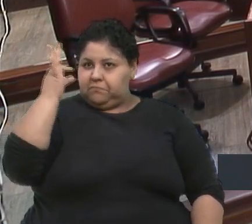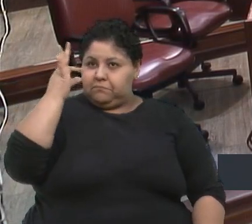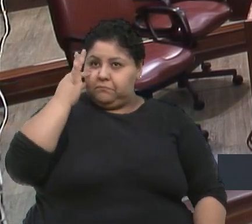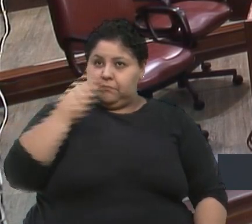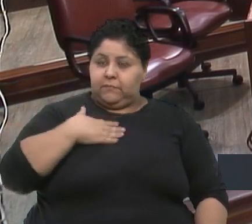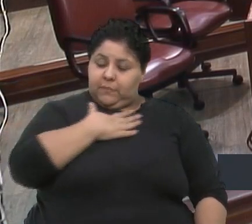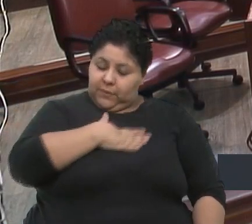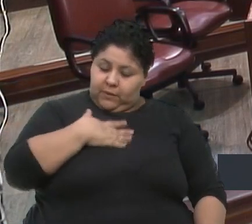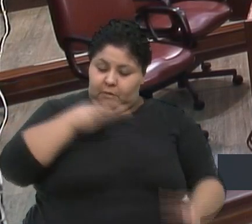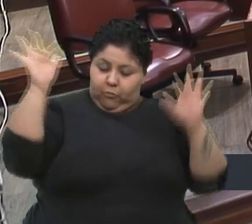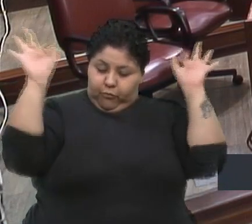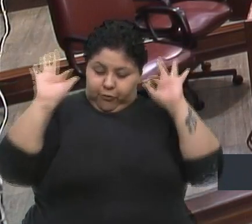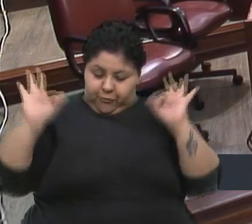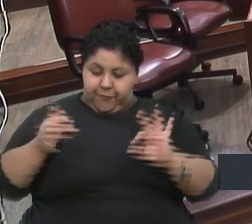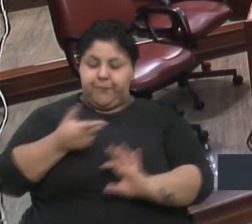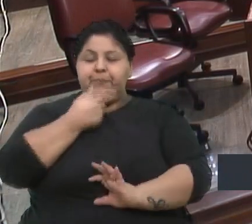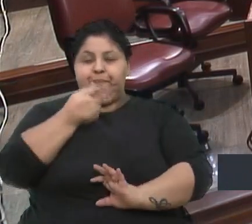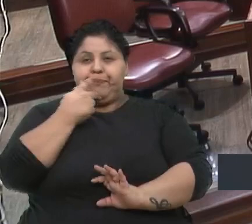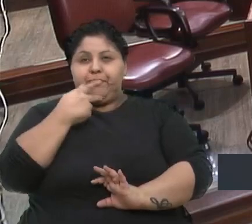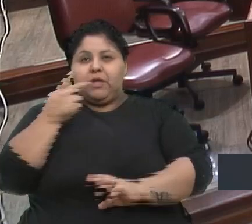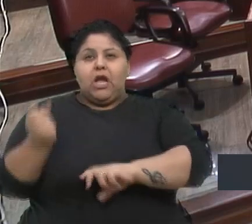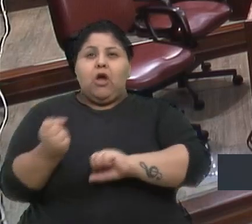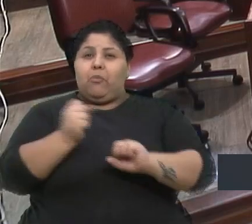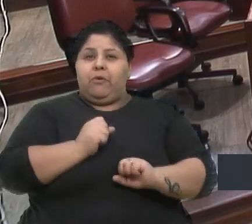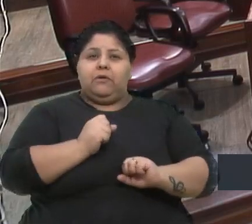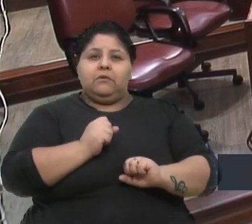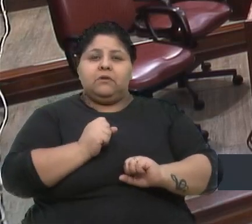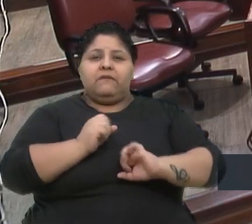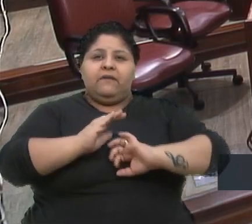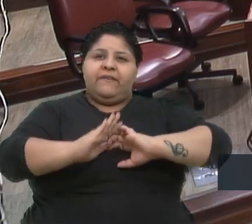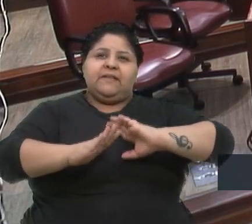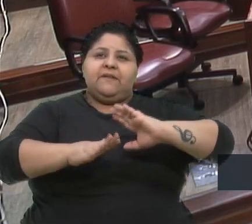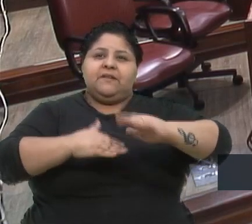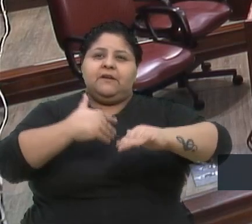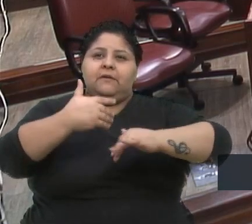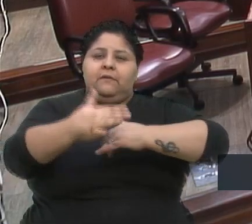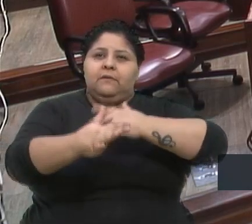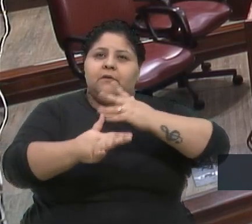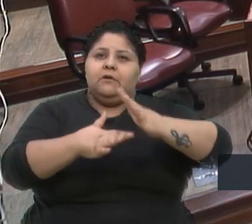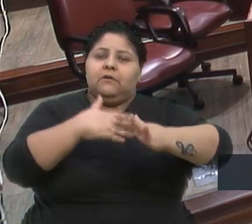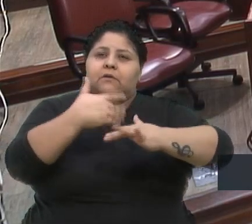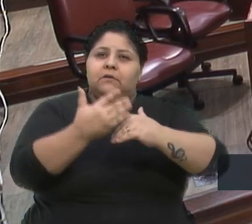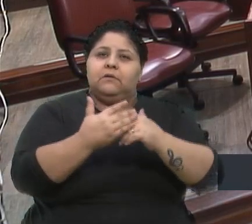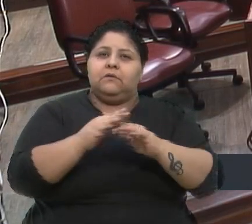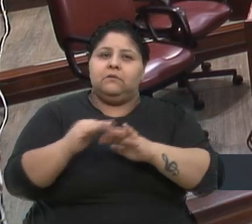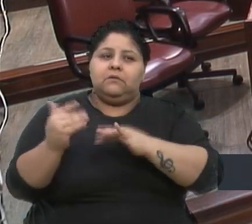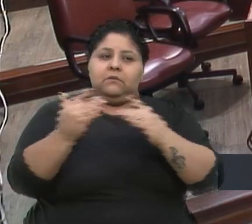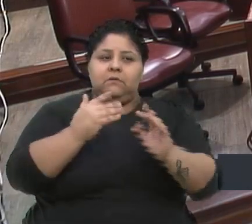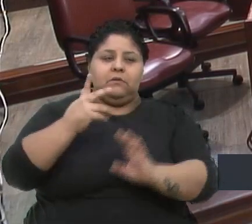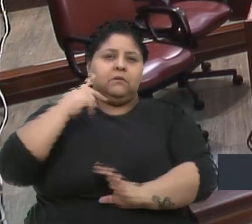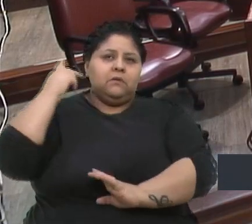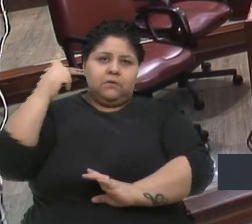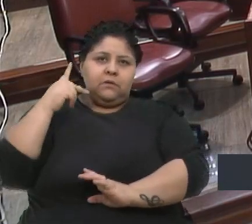feliz na explanação. Posso ir muito mais longe ainda. Quando então o vereador Felipe,